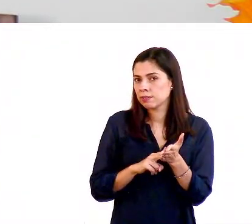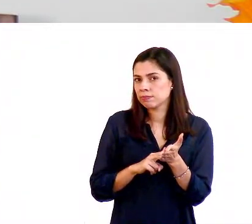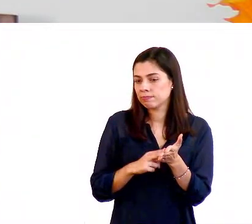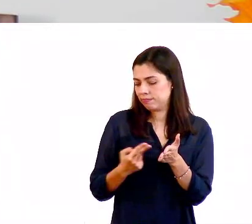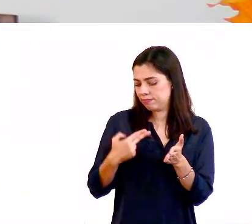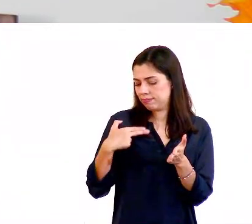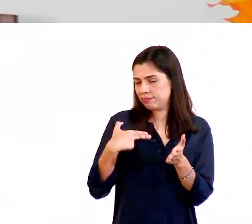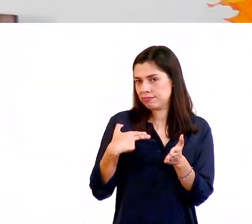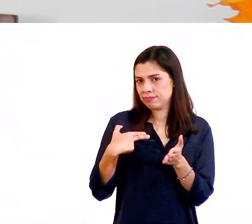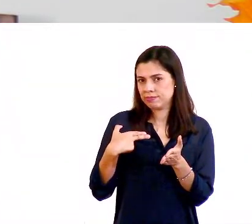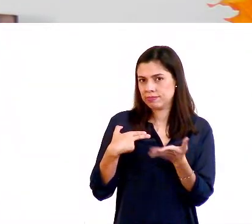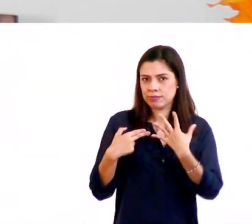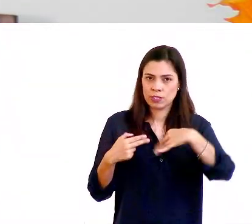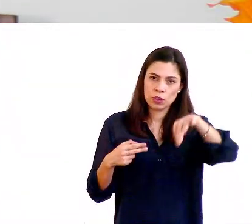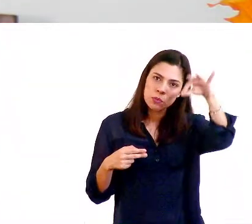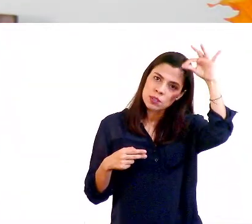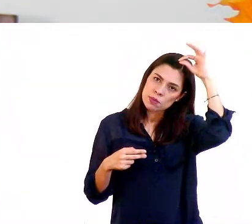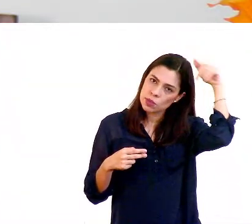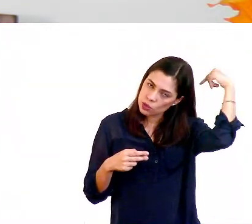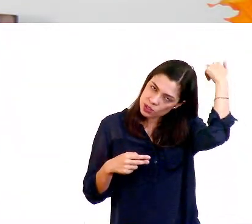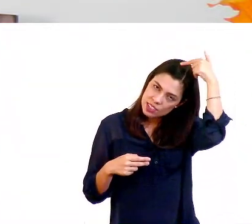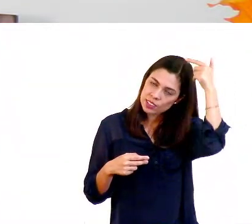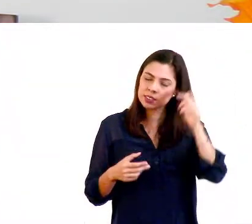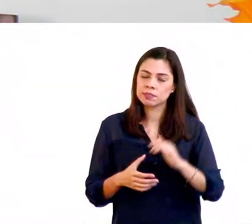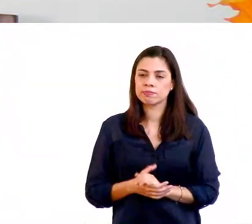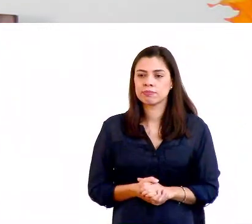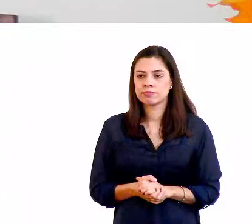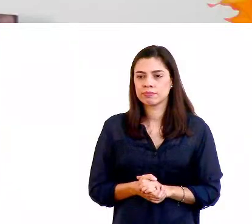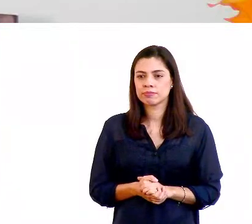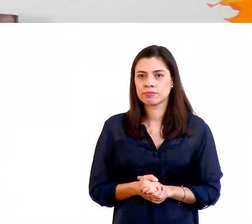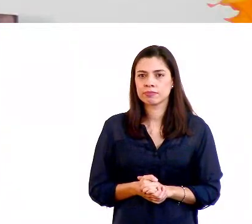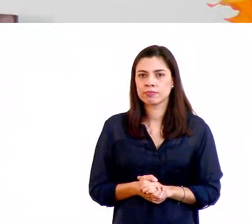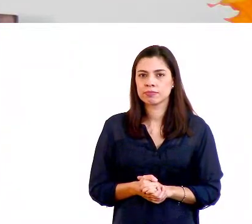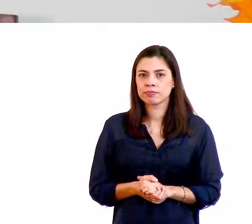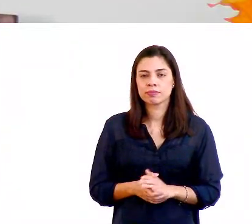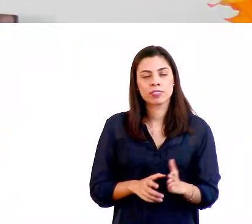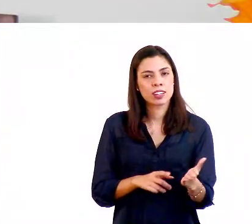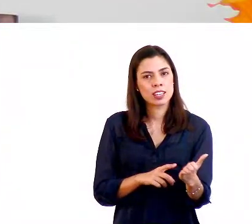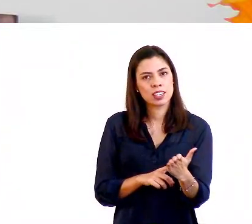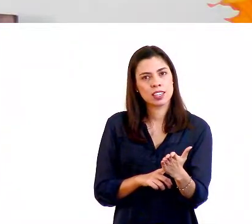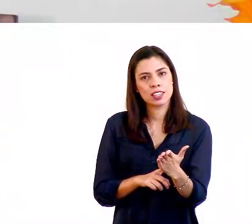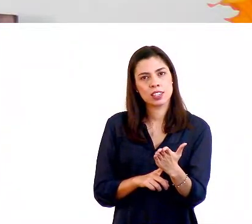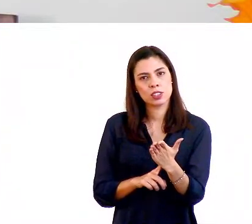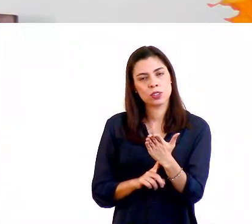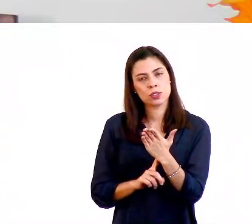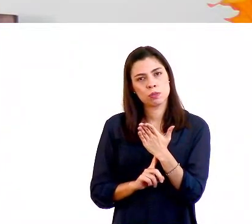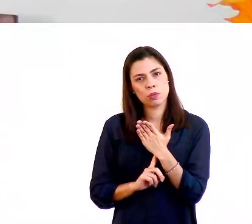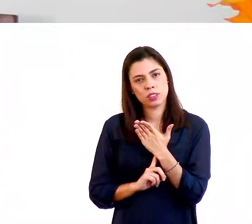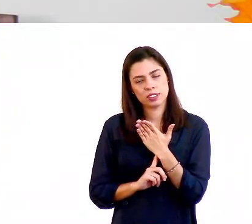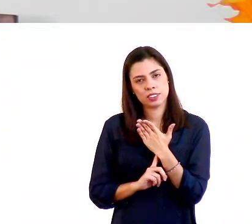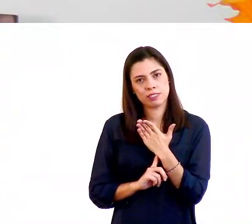o qual é o penhor da nossa herança,